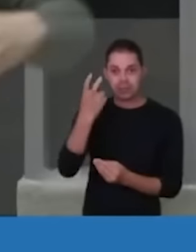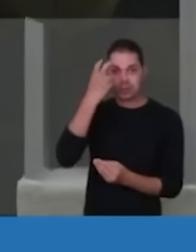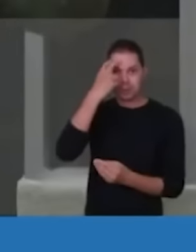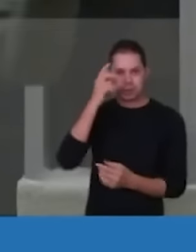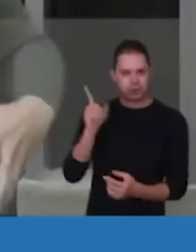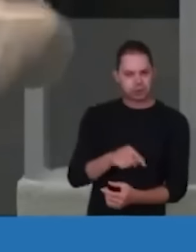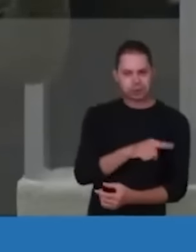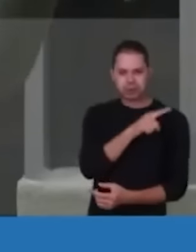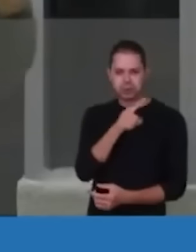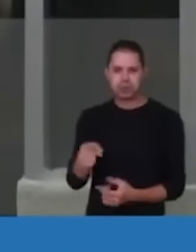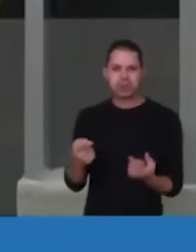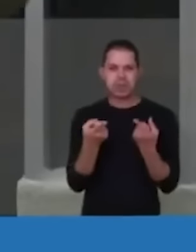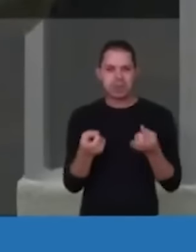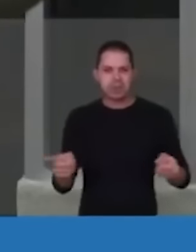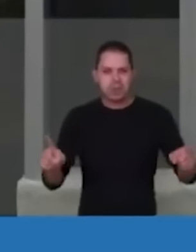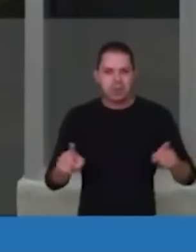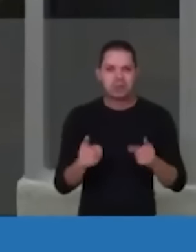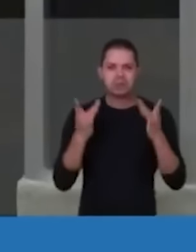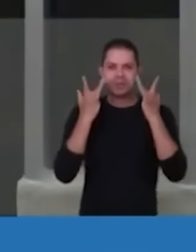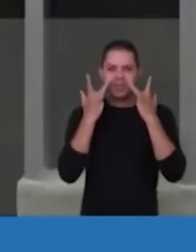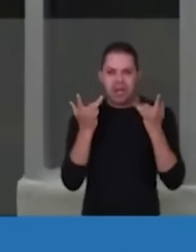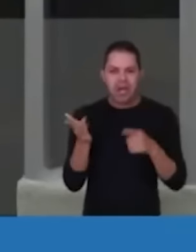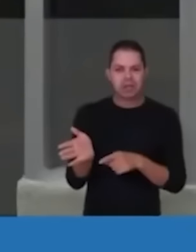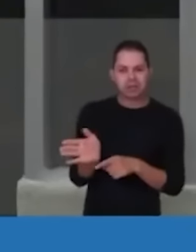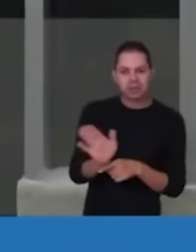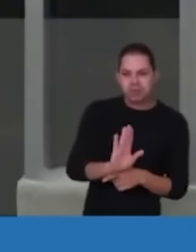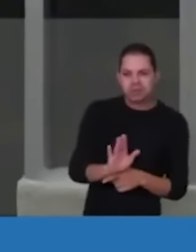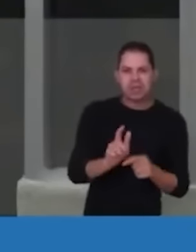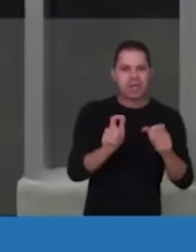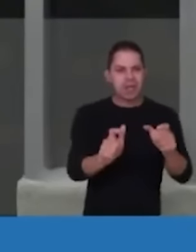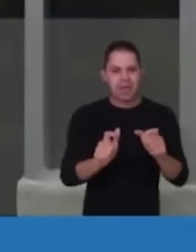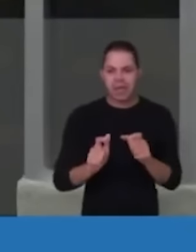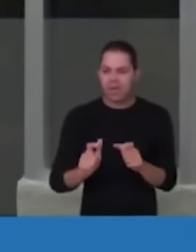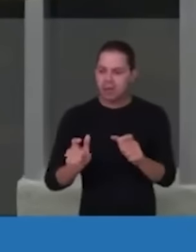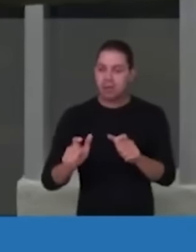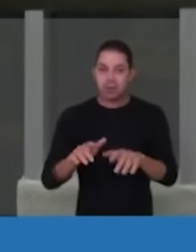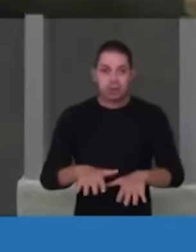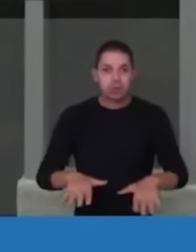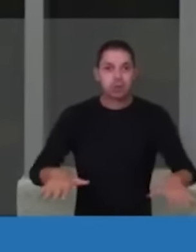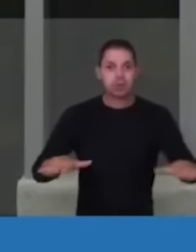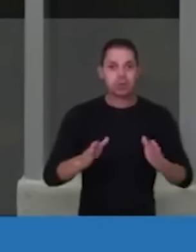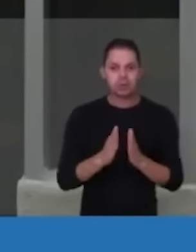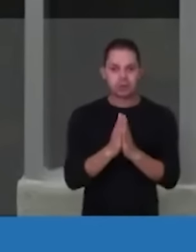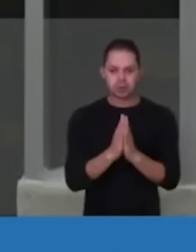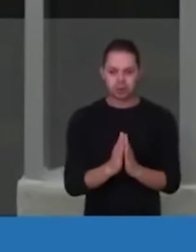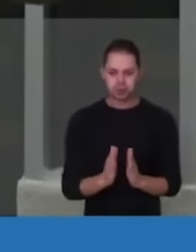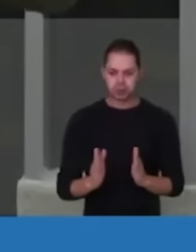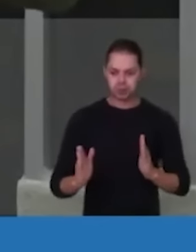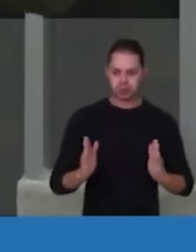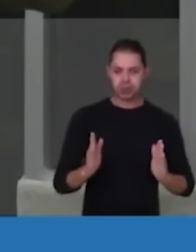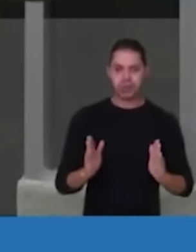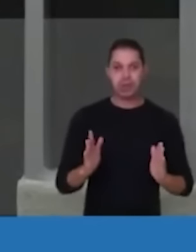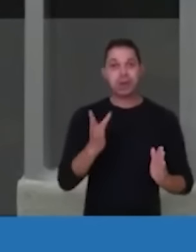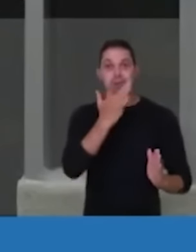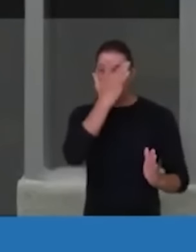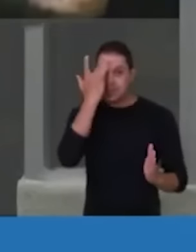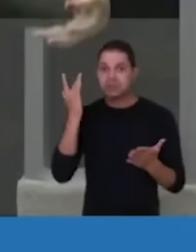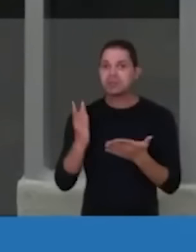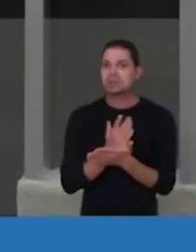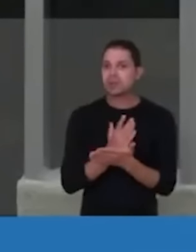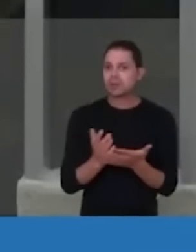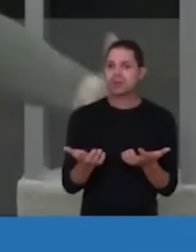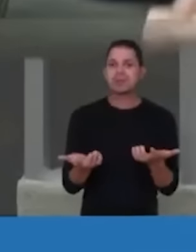na música no teatro no cinema em todo lugar e esse período que alguns hoje teimam em ser